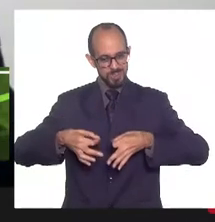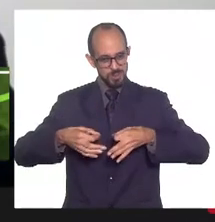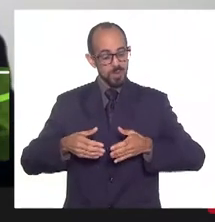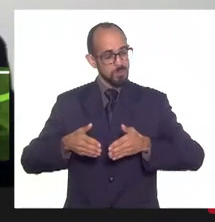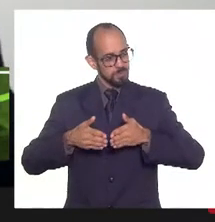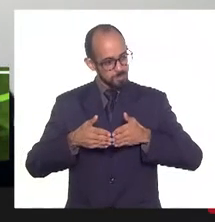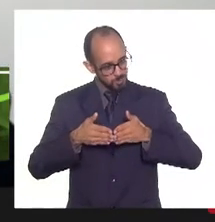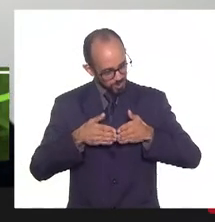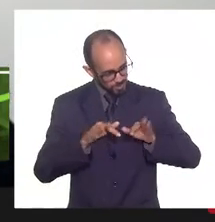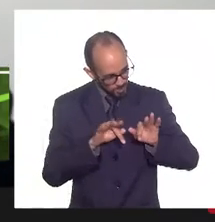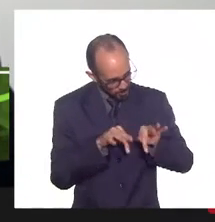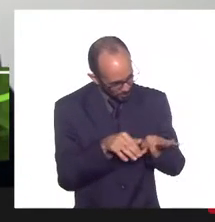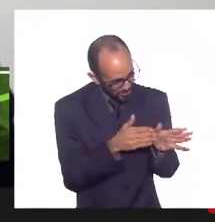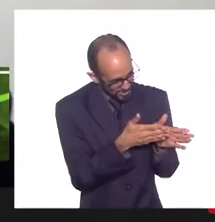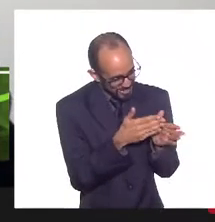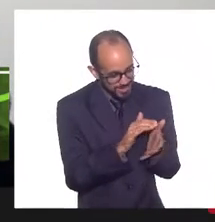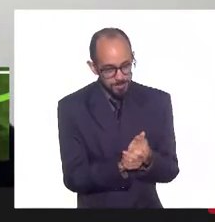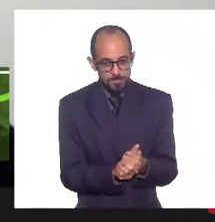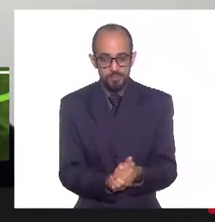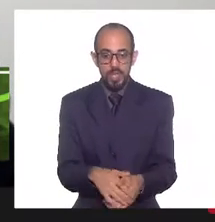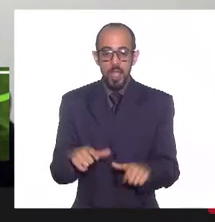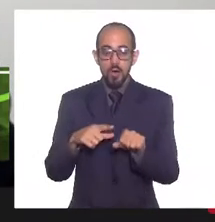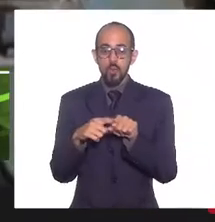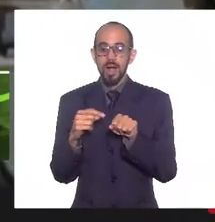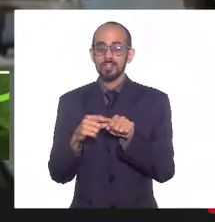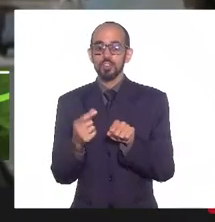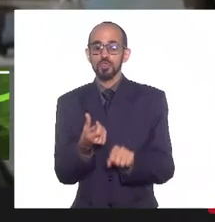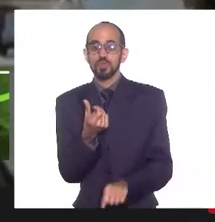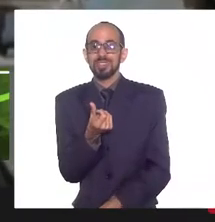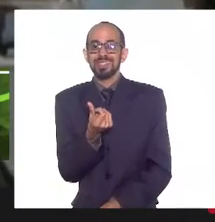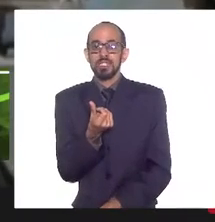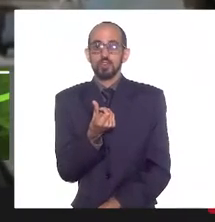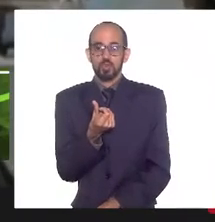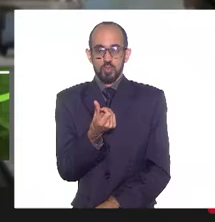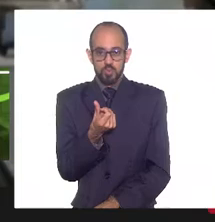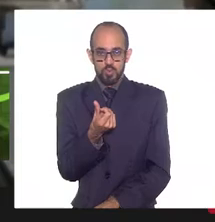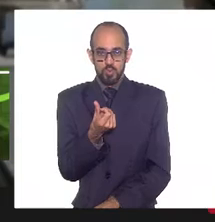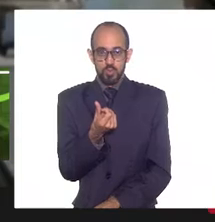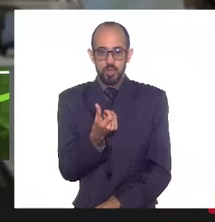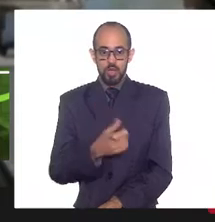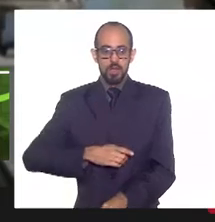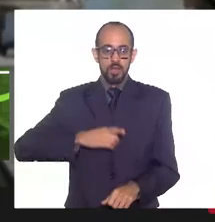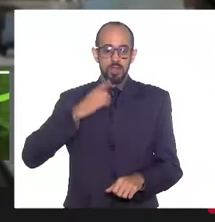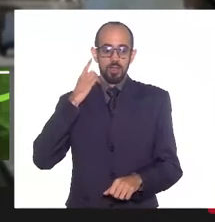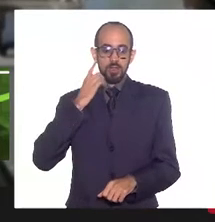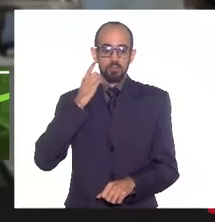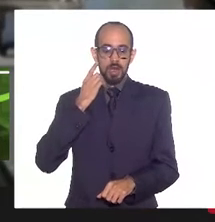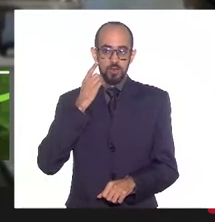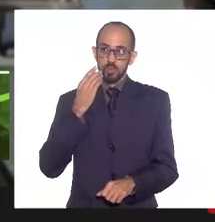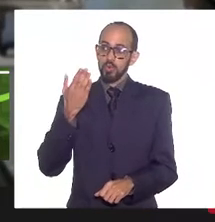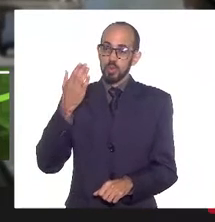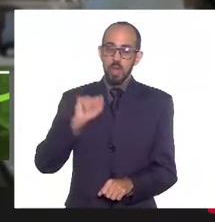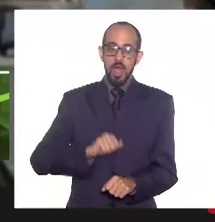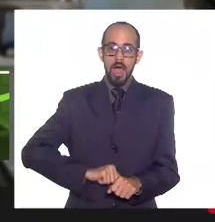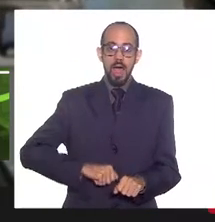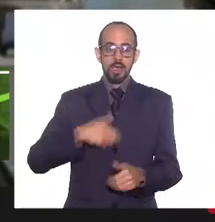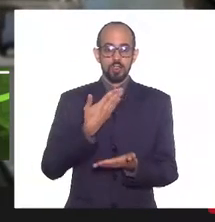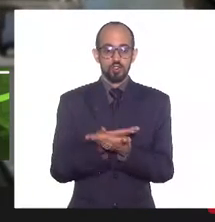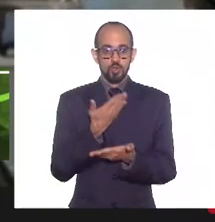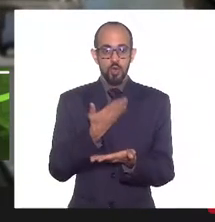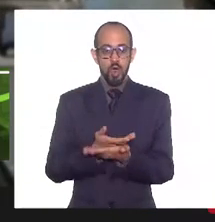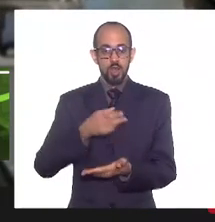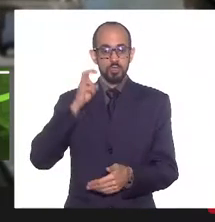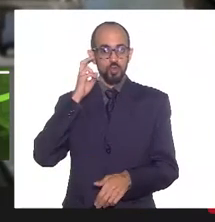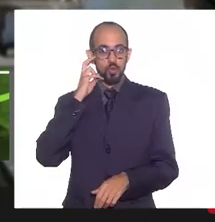cinco minutos vou só dizer isso o artigo 6º secretária deputado a escola estadual de cultura poderá por meio da secretaria de